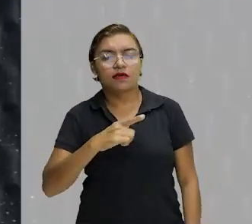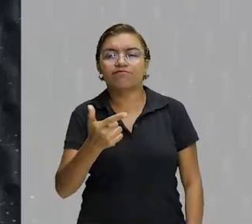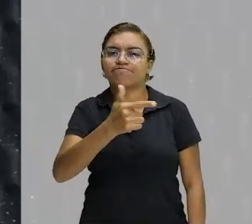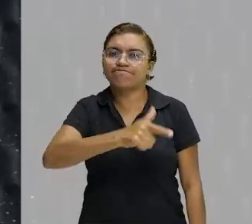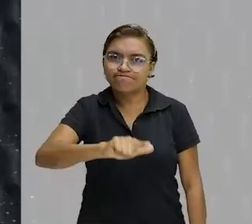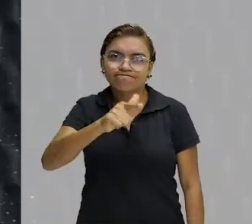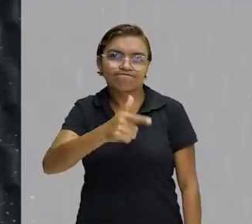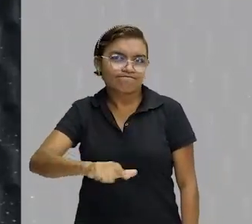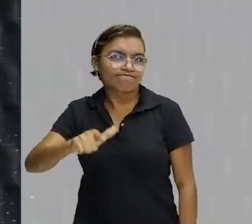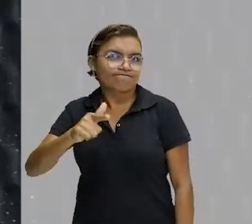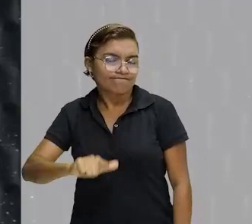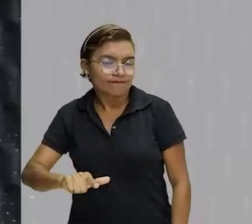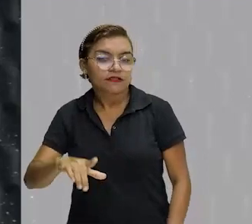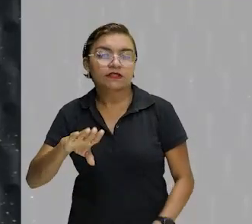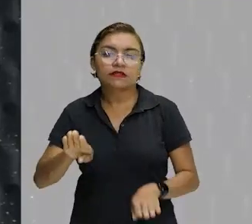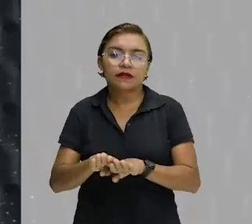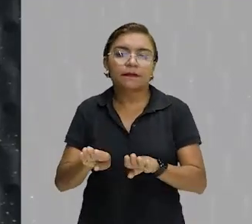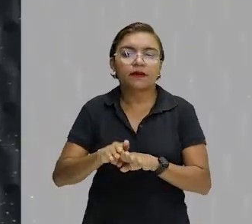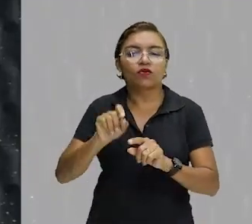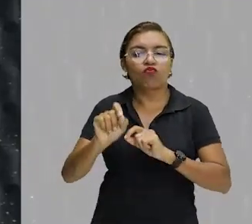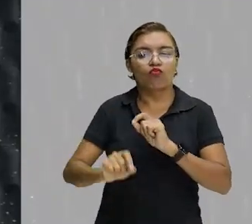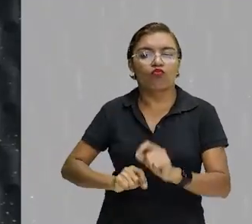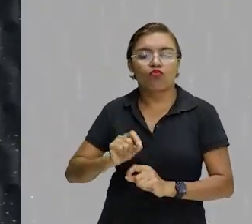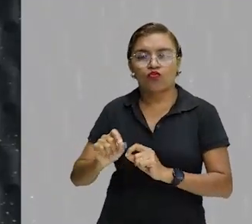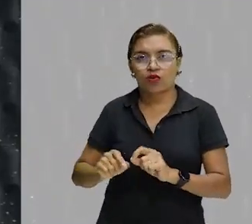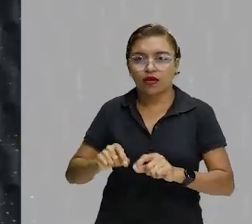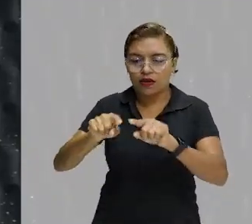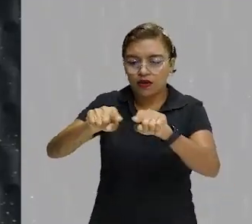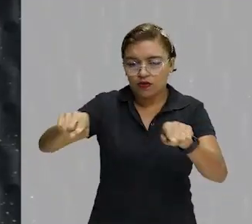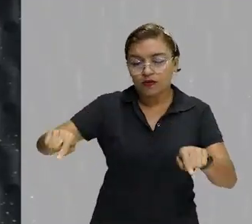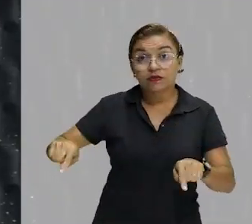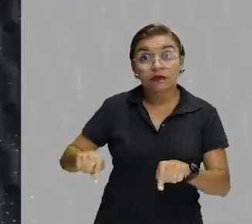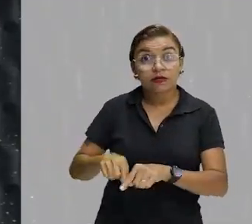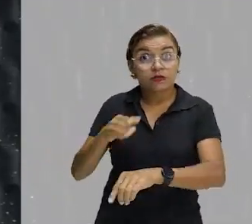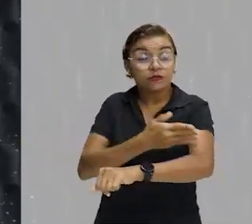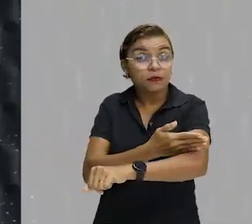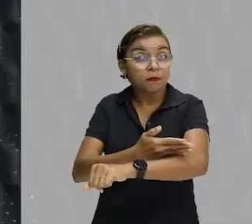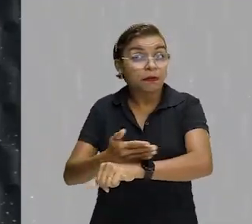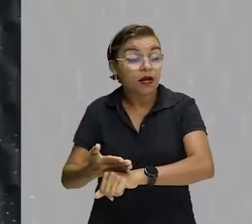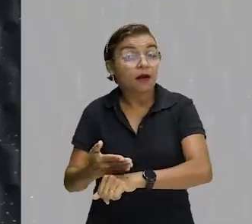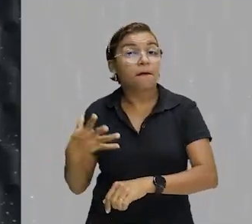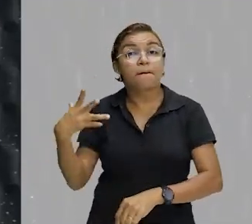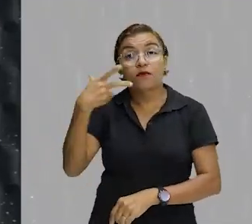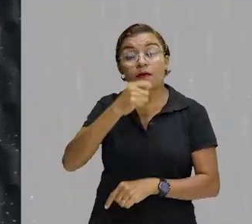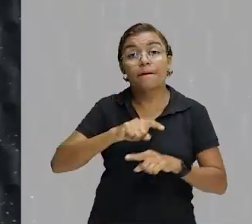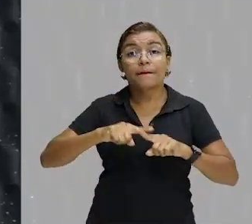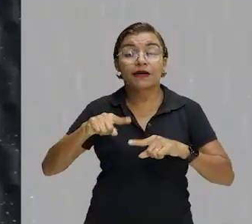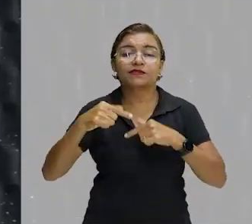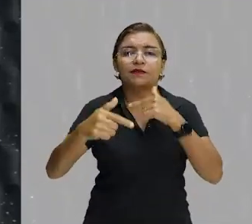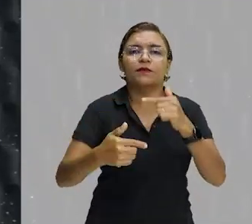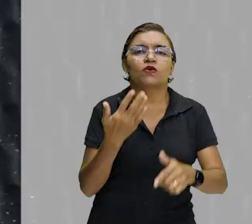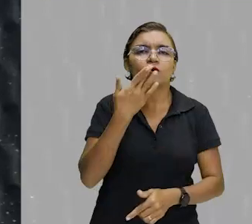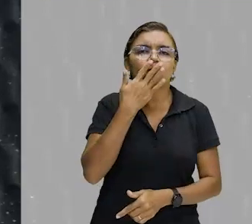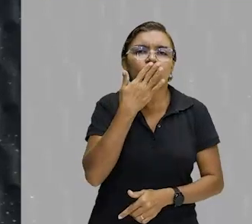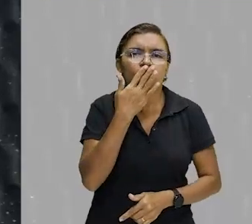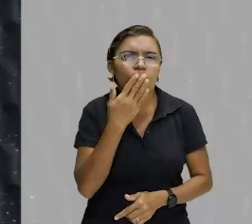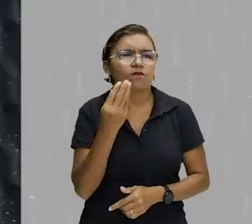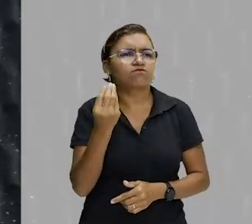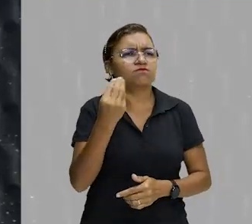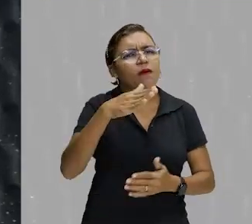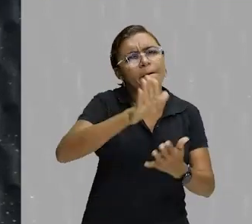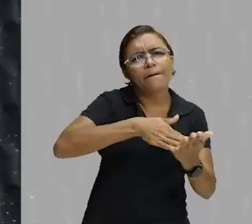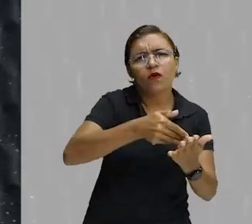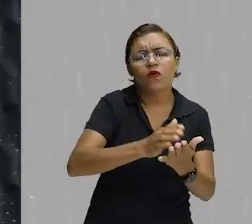causa uma quebra no espaço. Né? O espaço branco é lindo, mas na hora que você começa a compor com outras coisas, porque vocês